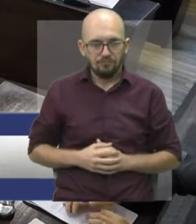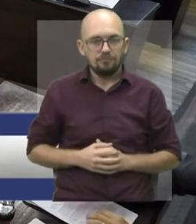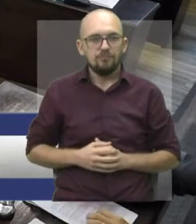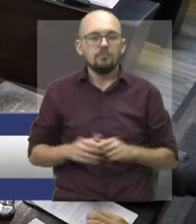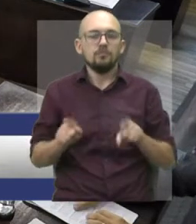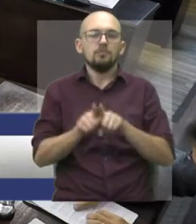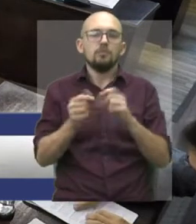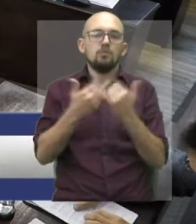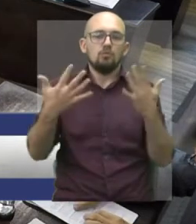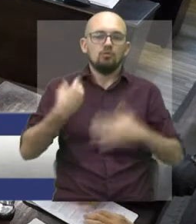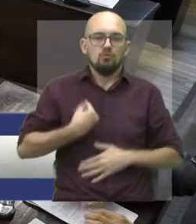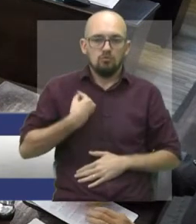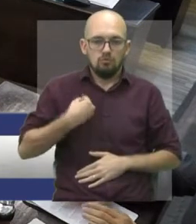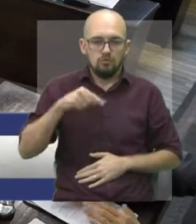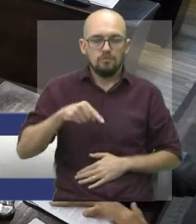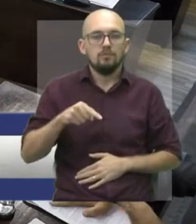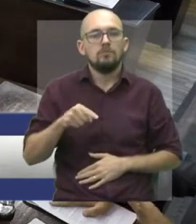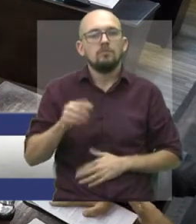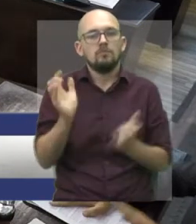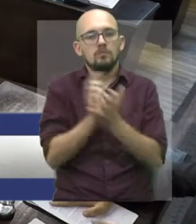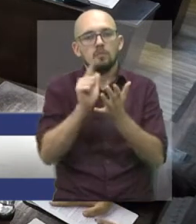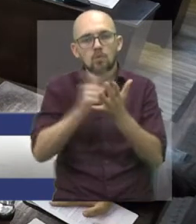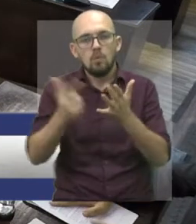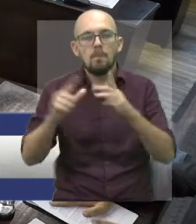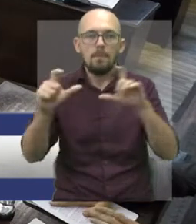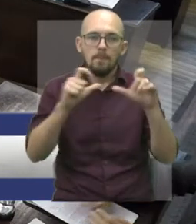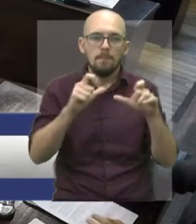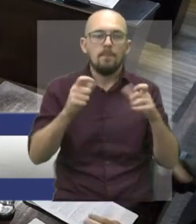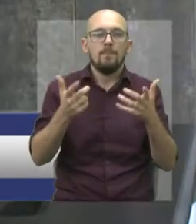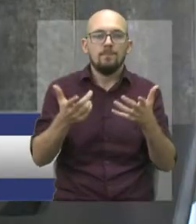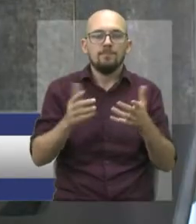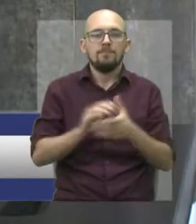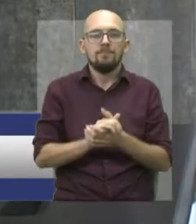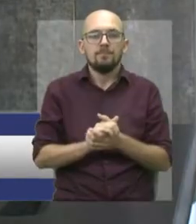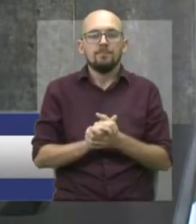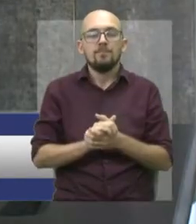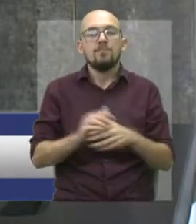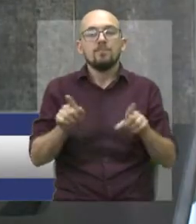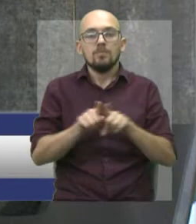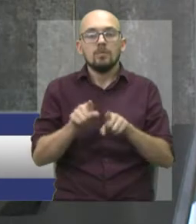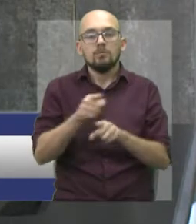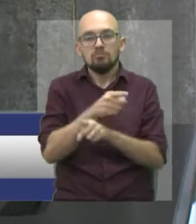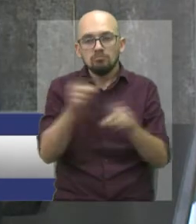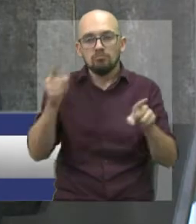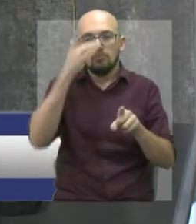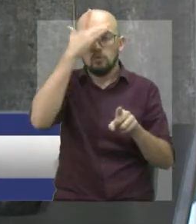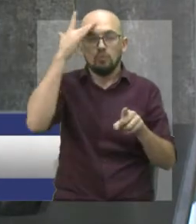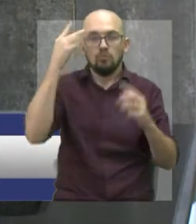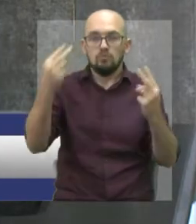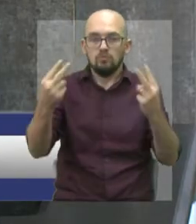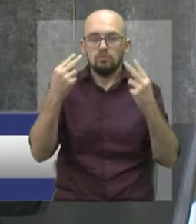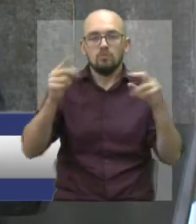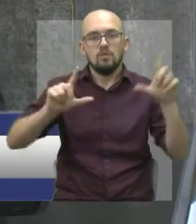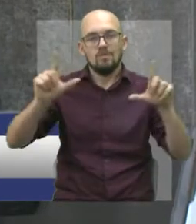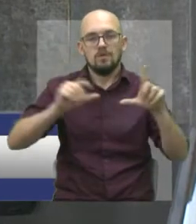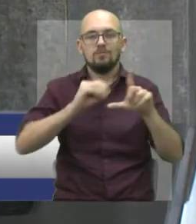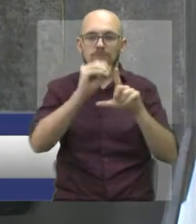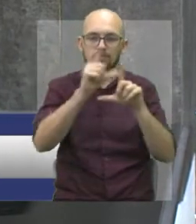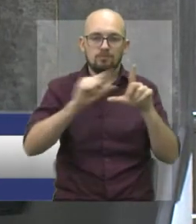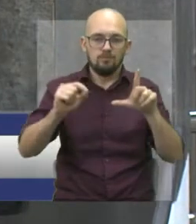público presente, imprensa e vocês que nos acompanham através da TV